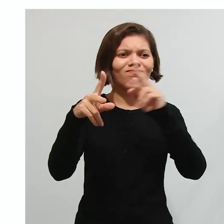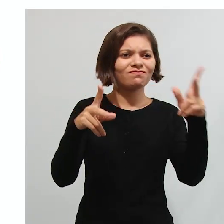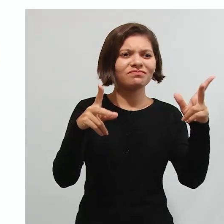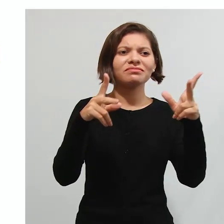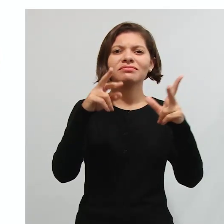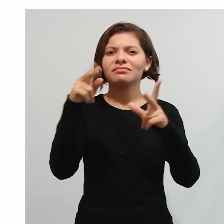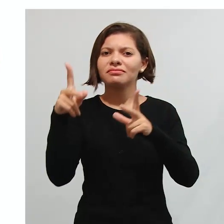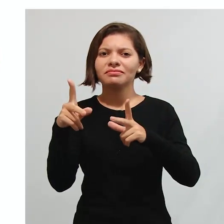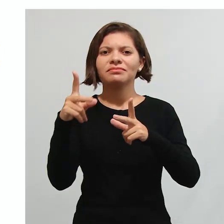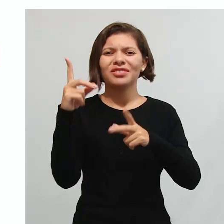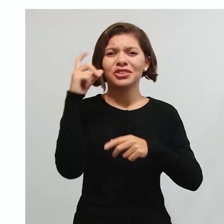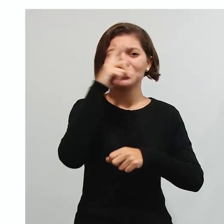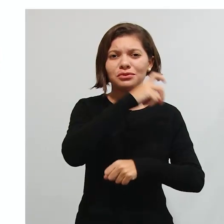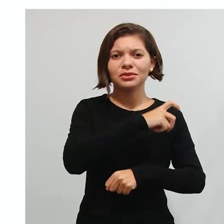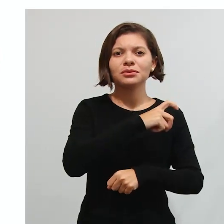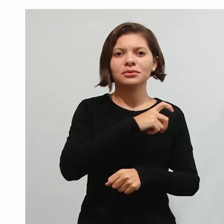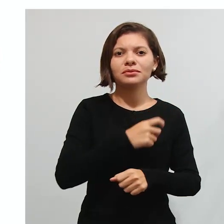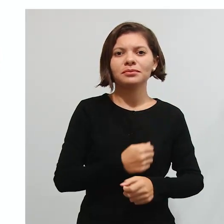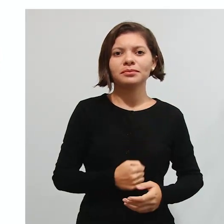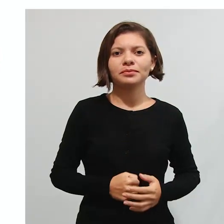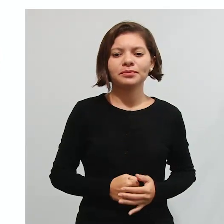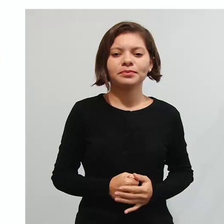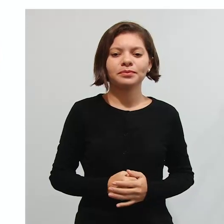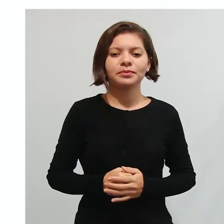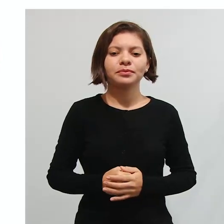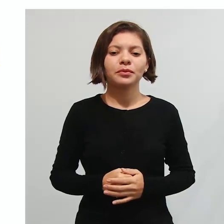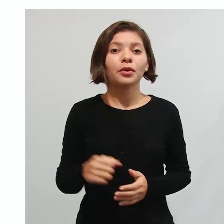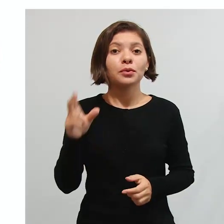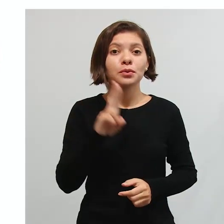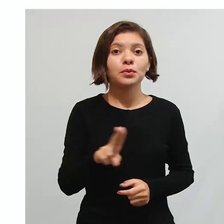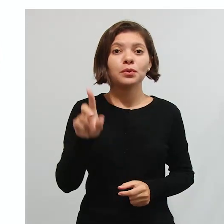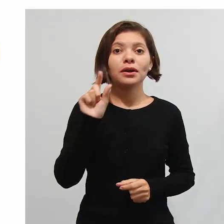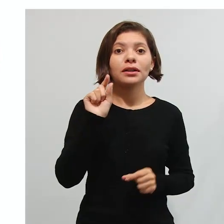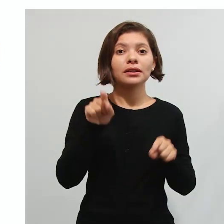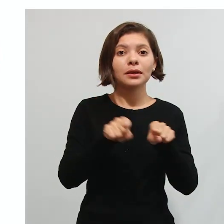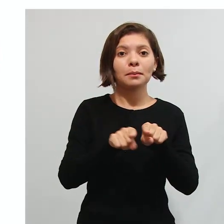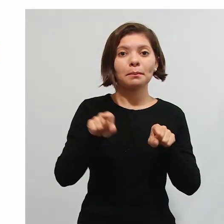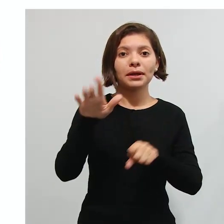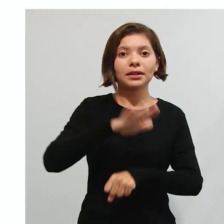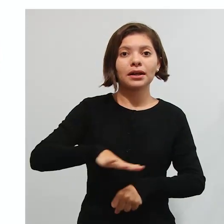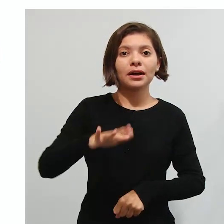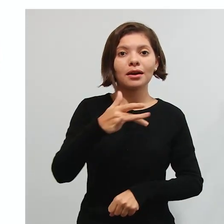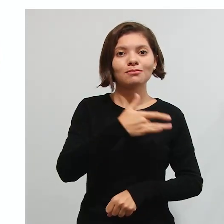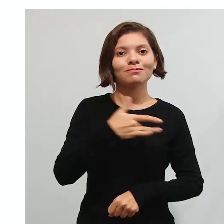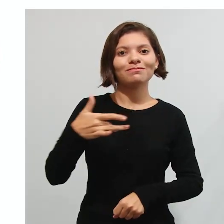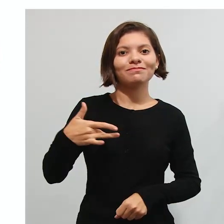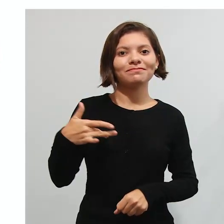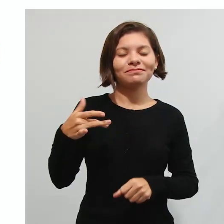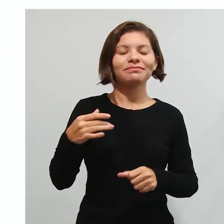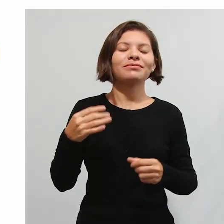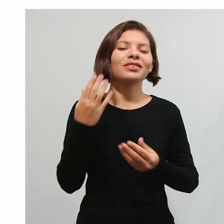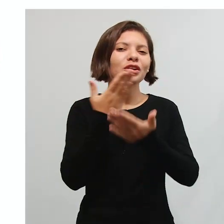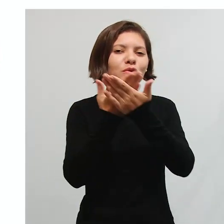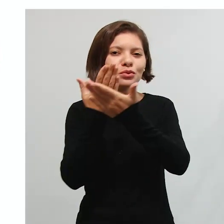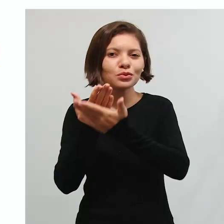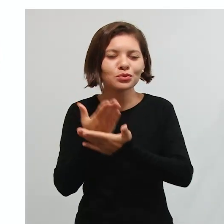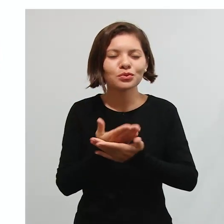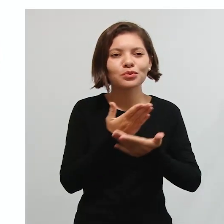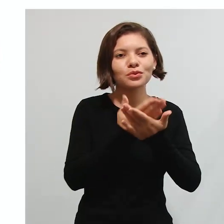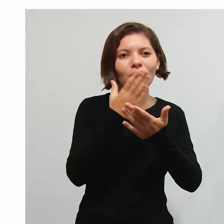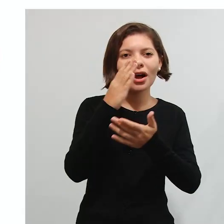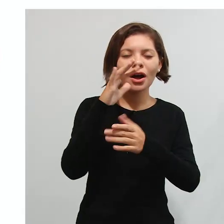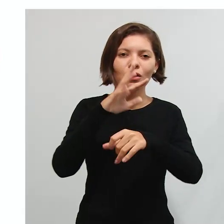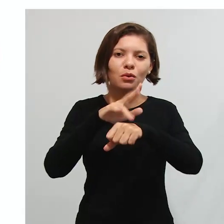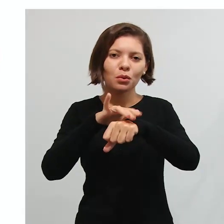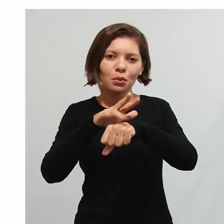consegue generalizar de um caso PR os outros muito usado também na área da saúde né você vai estudar